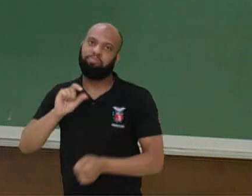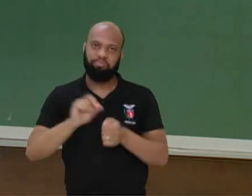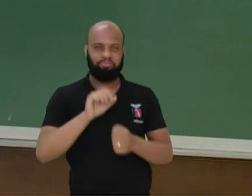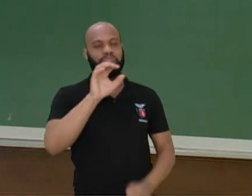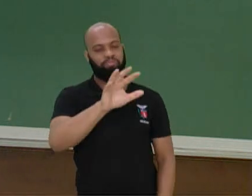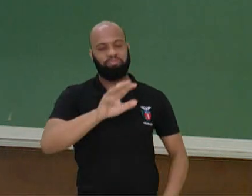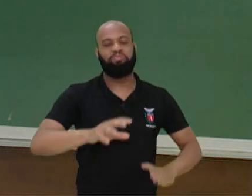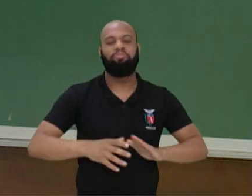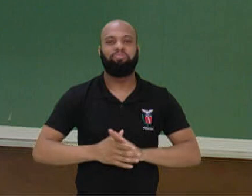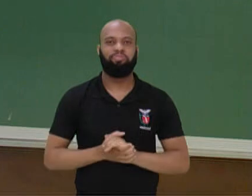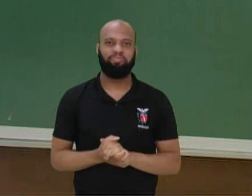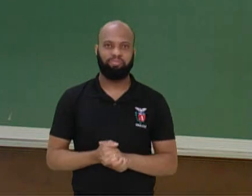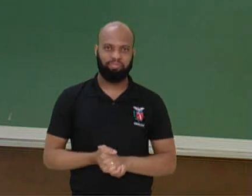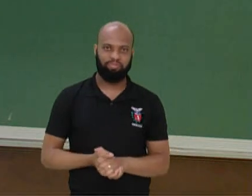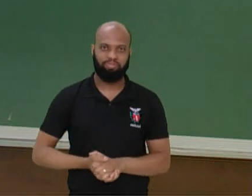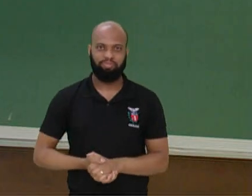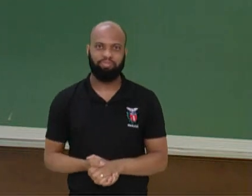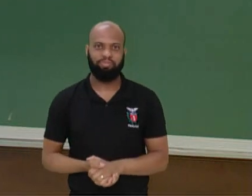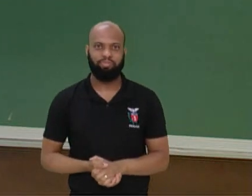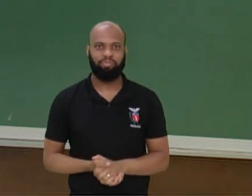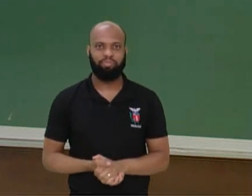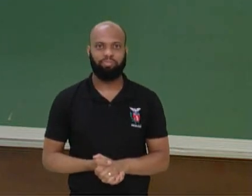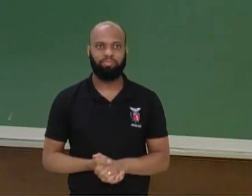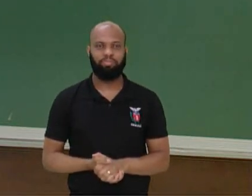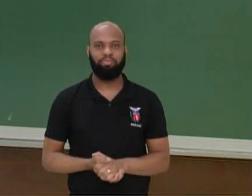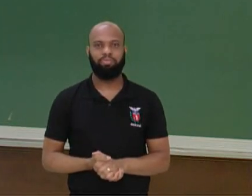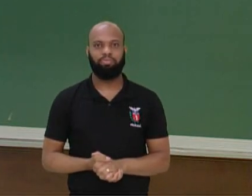na secretaria da sua escola.